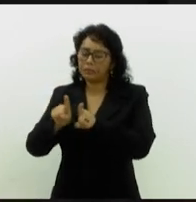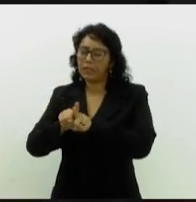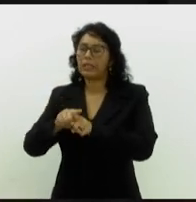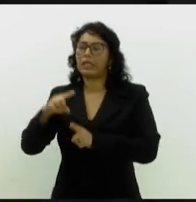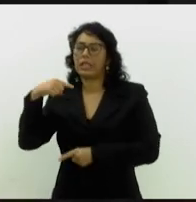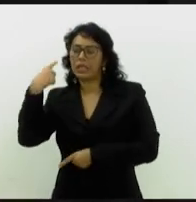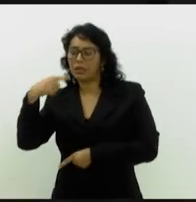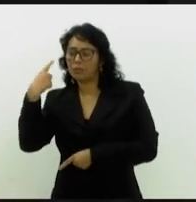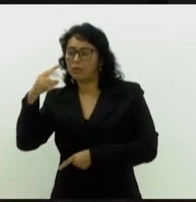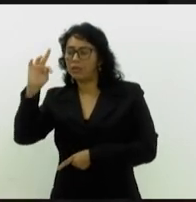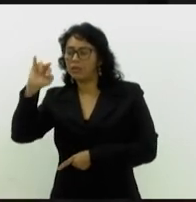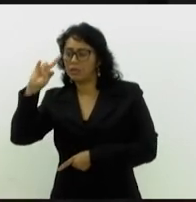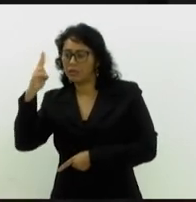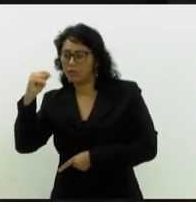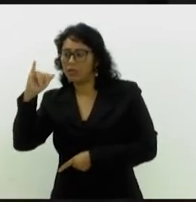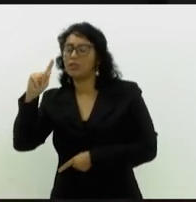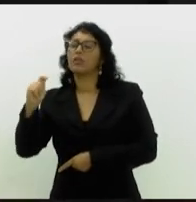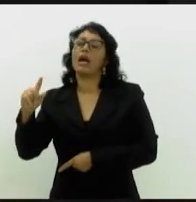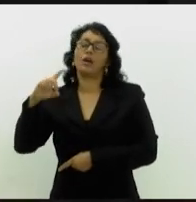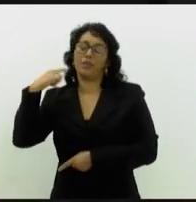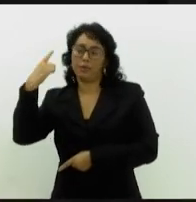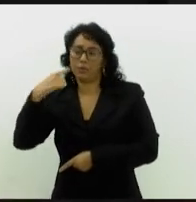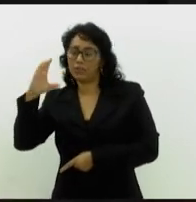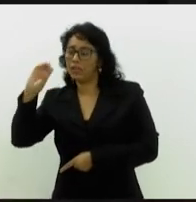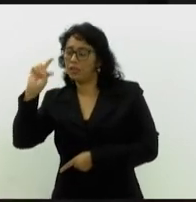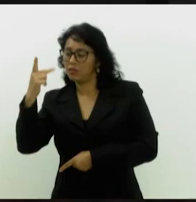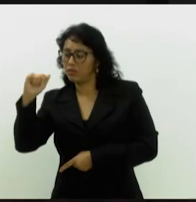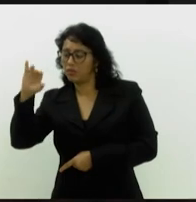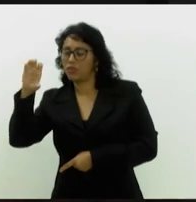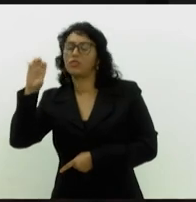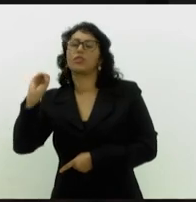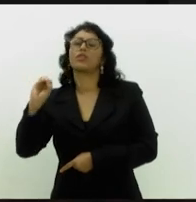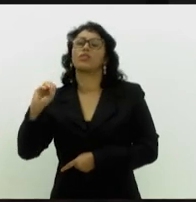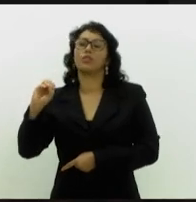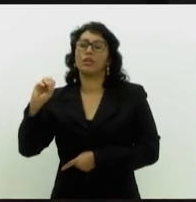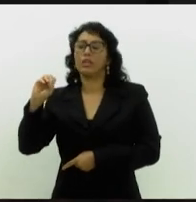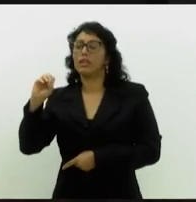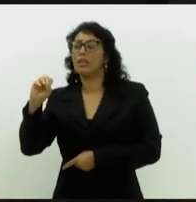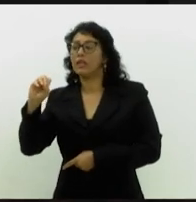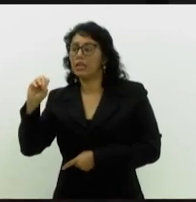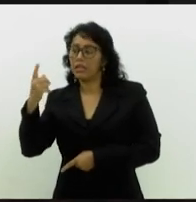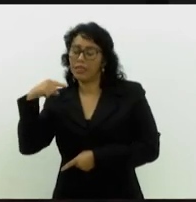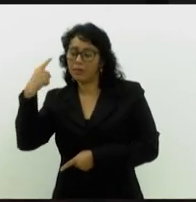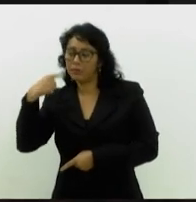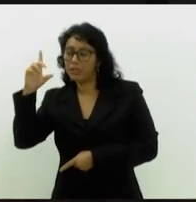galasso Deputado Chico Machado deputada Dani